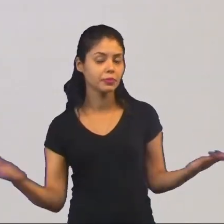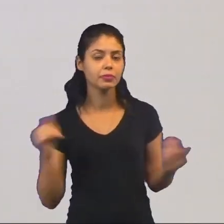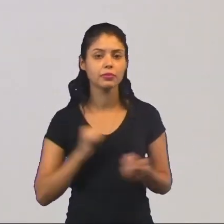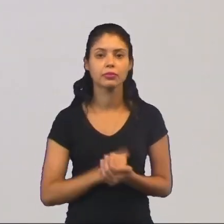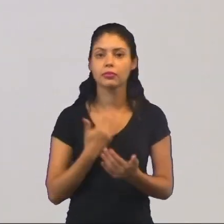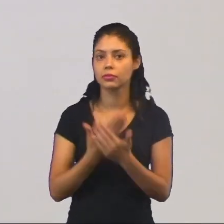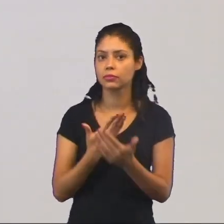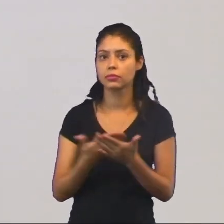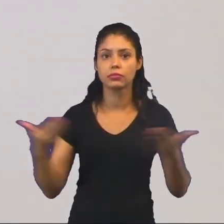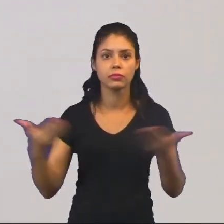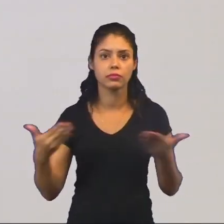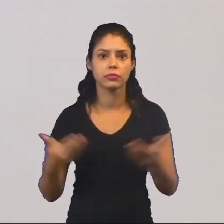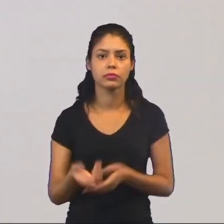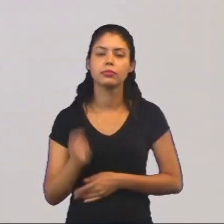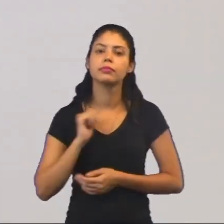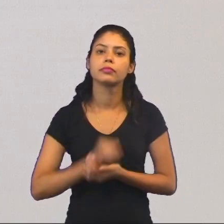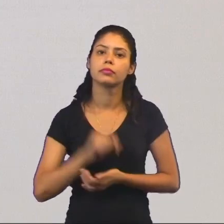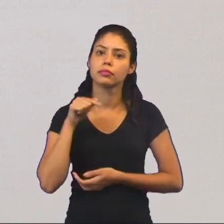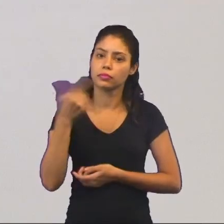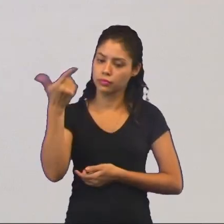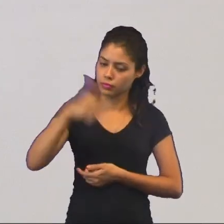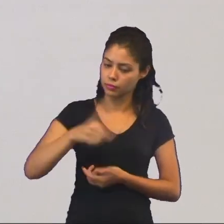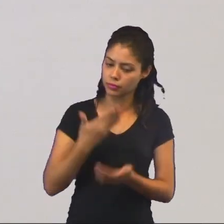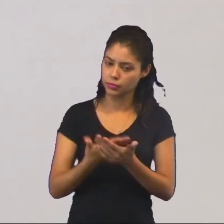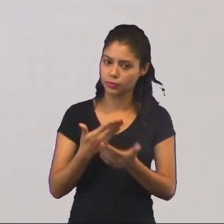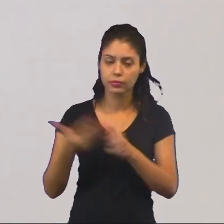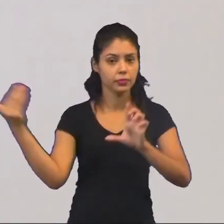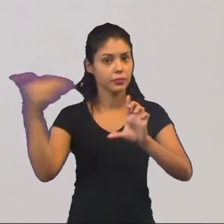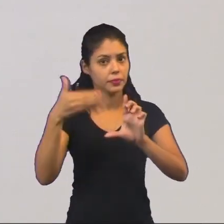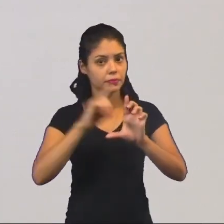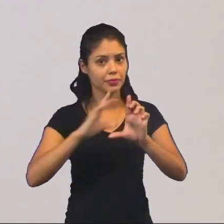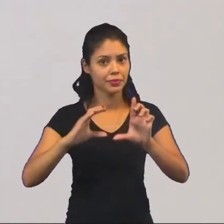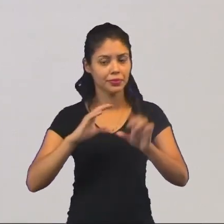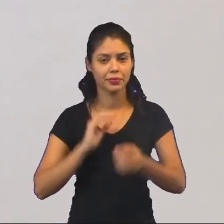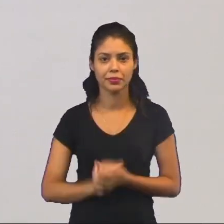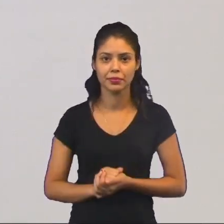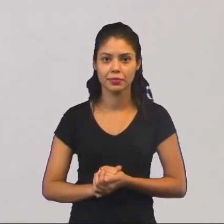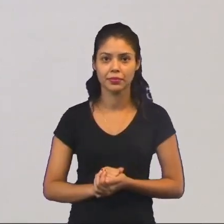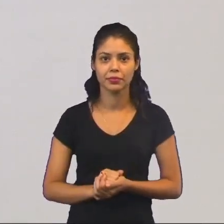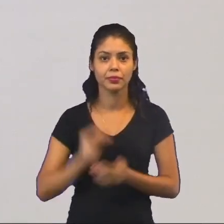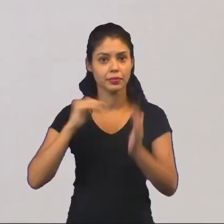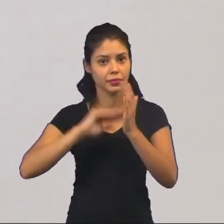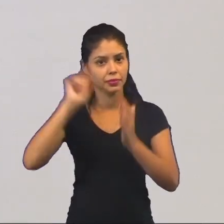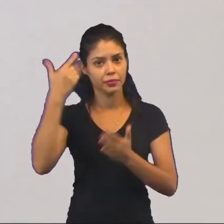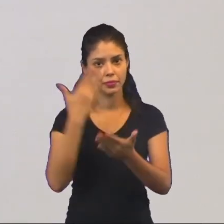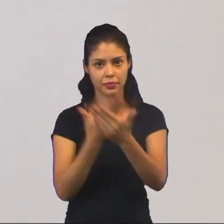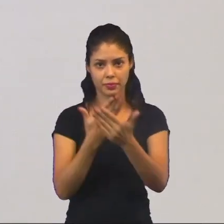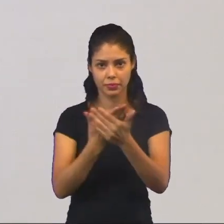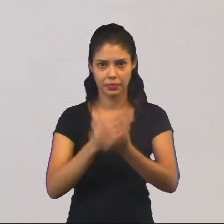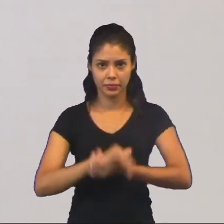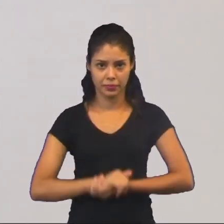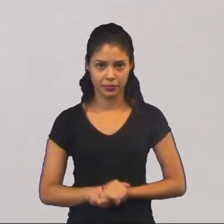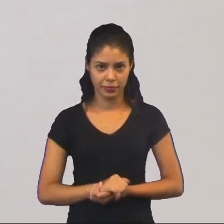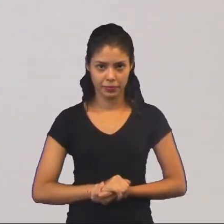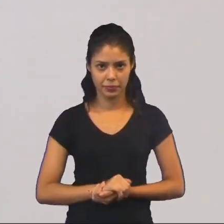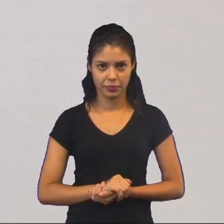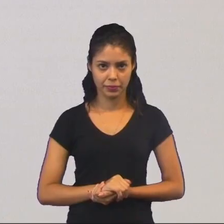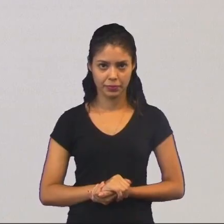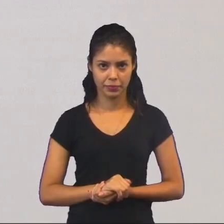Pessoal, essa foi a nossa aula de hoje. Para rever essa aula, acesse a plataforma Eduque e até a próxima aula.